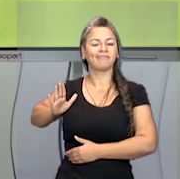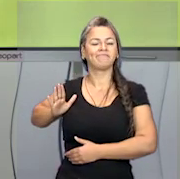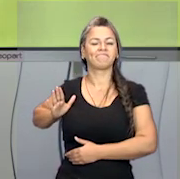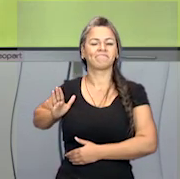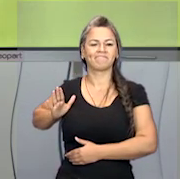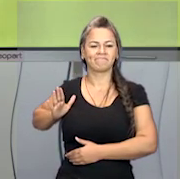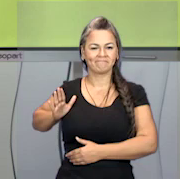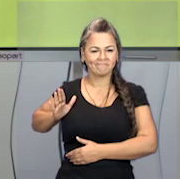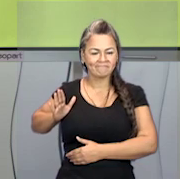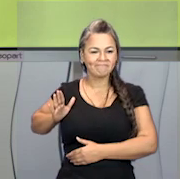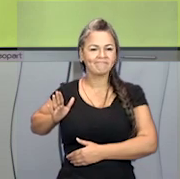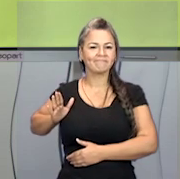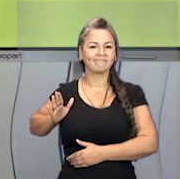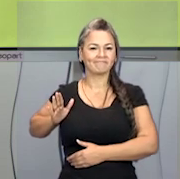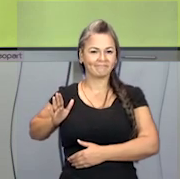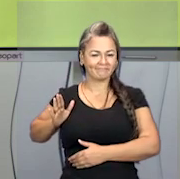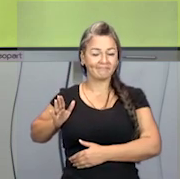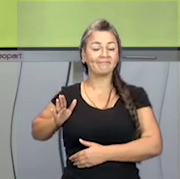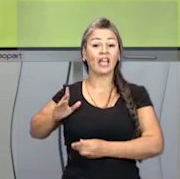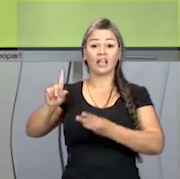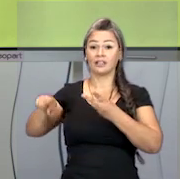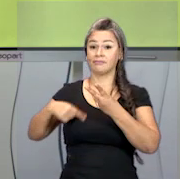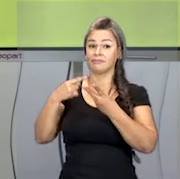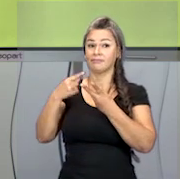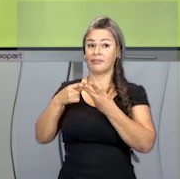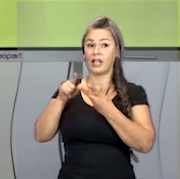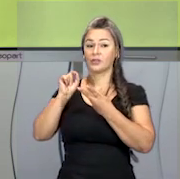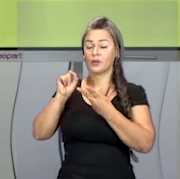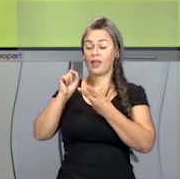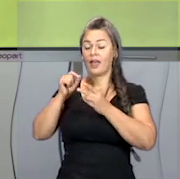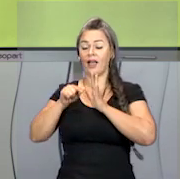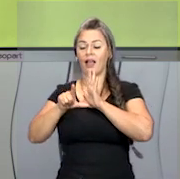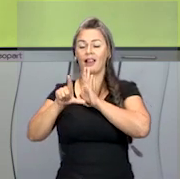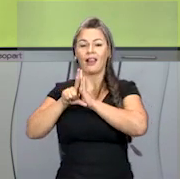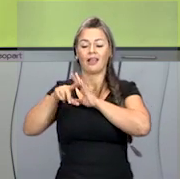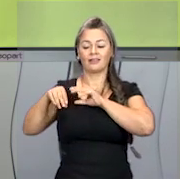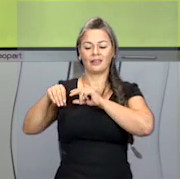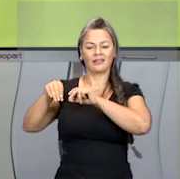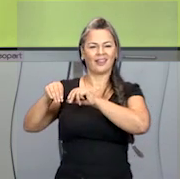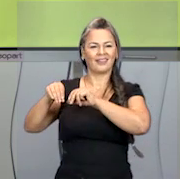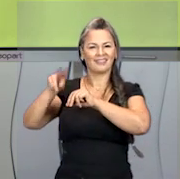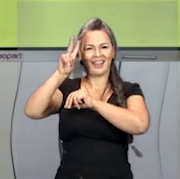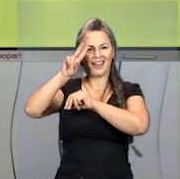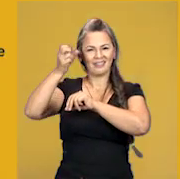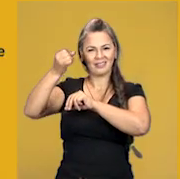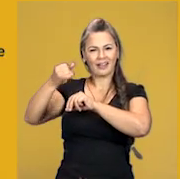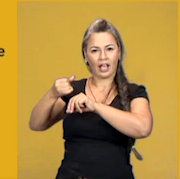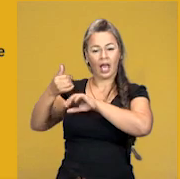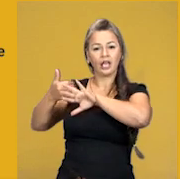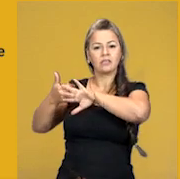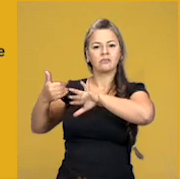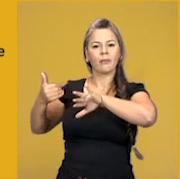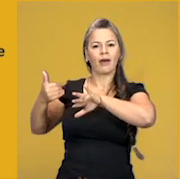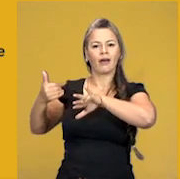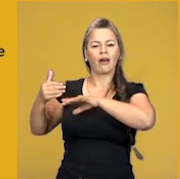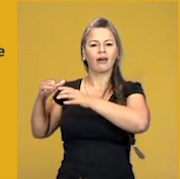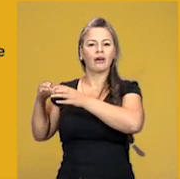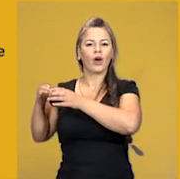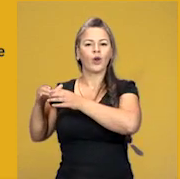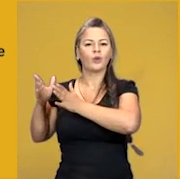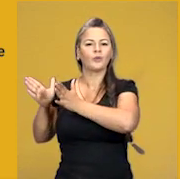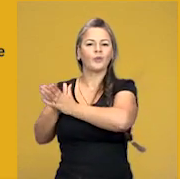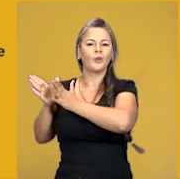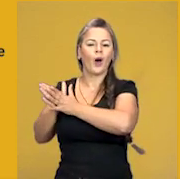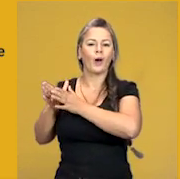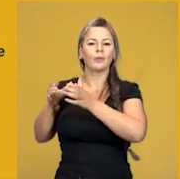na última aula, que é a Lei das Terras, que excluiu os pobres e os afrodescendentes do acesso à terra e os entregou